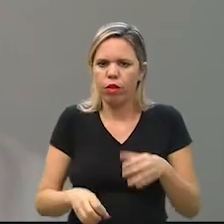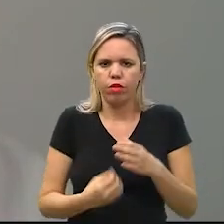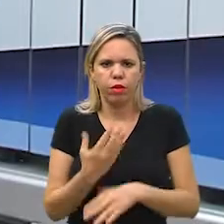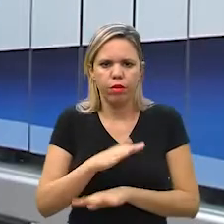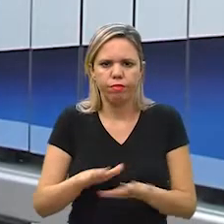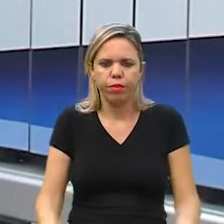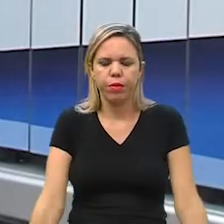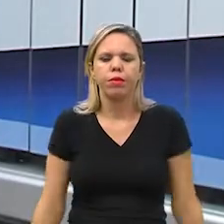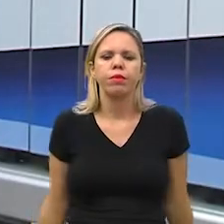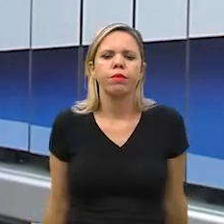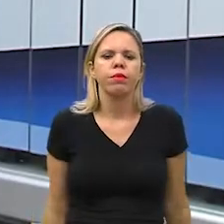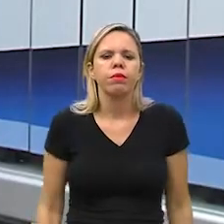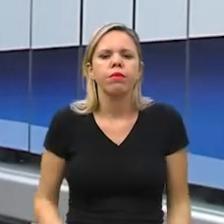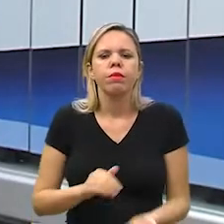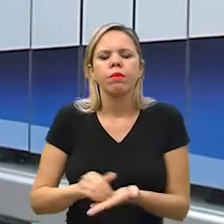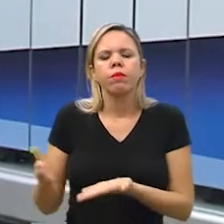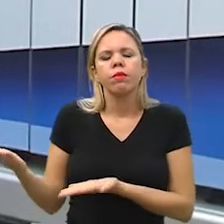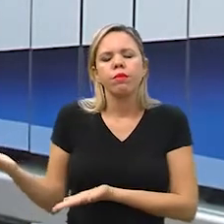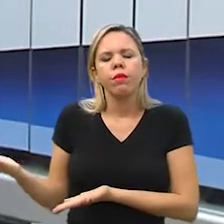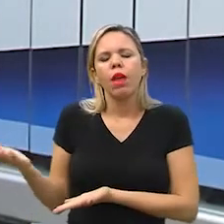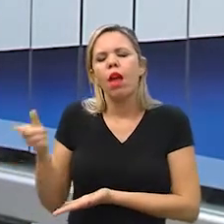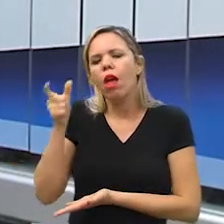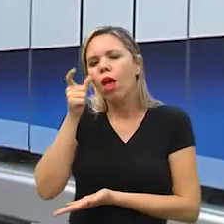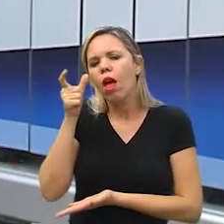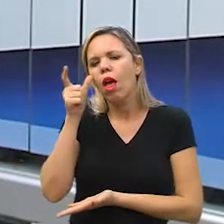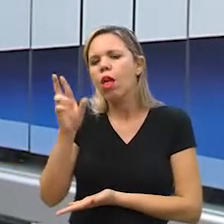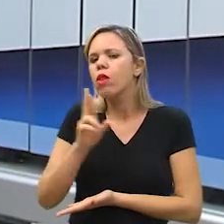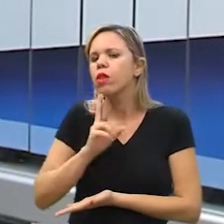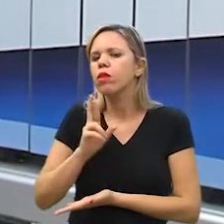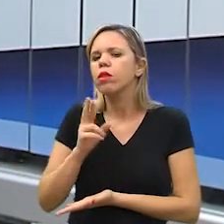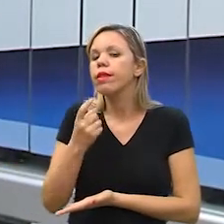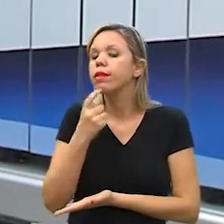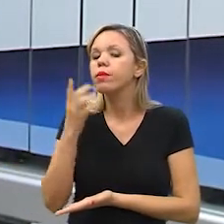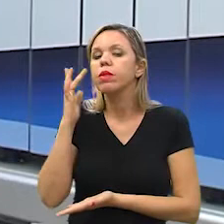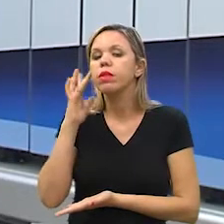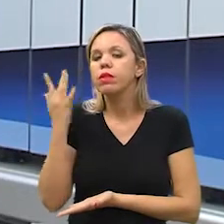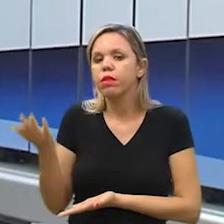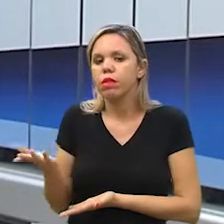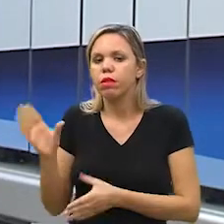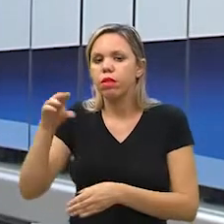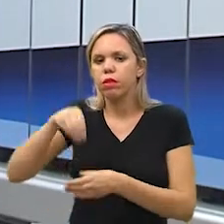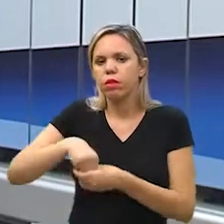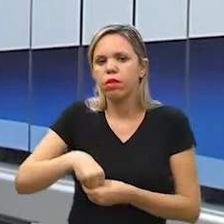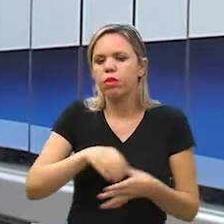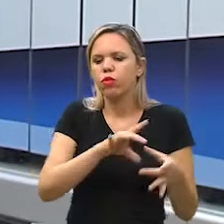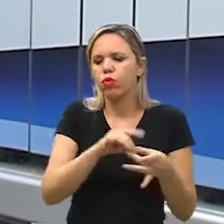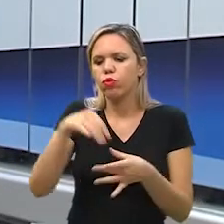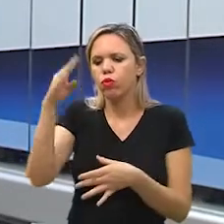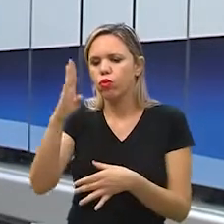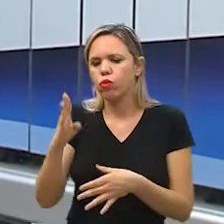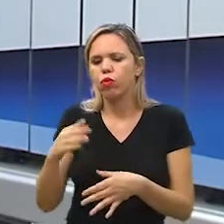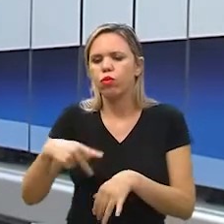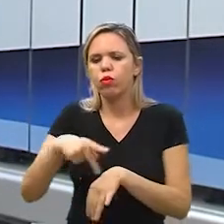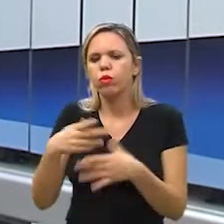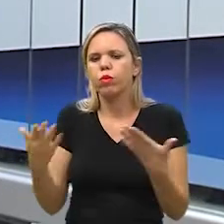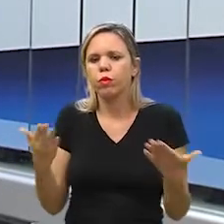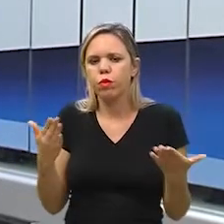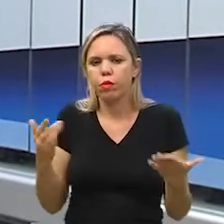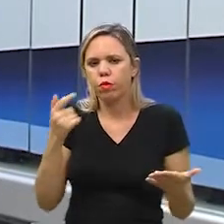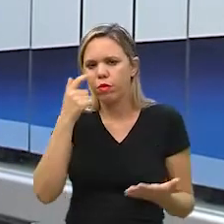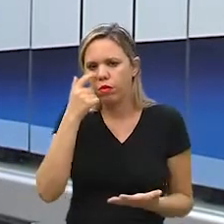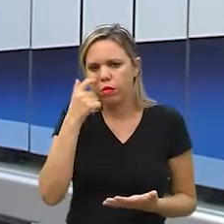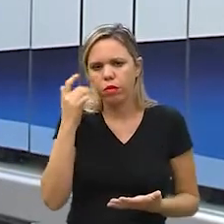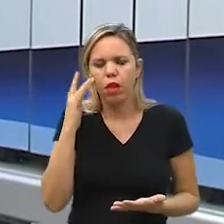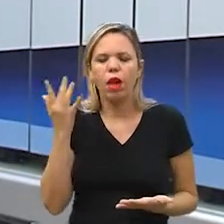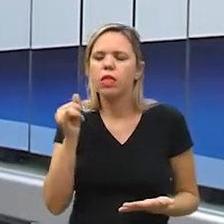bem. Secretário Aurílio, quero ouvi-lo também. Campinas, dentro deste cenário do nosso país,